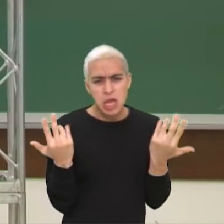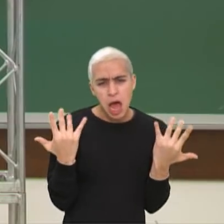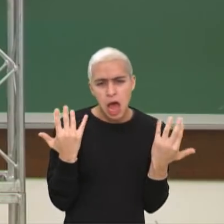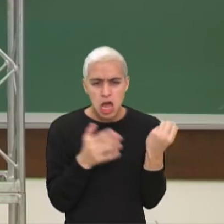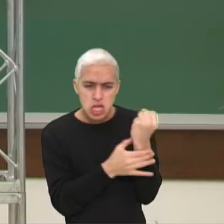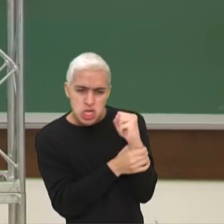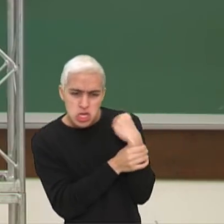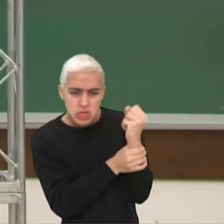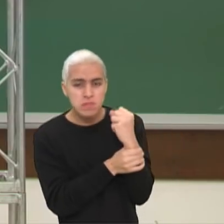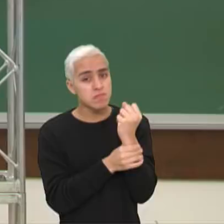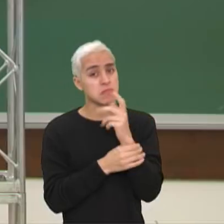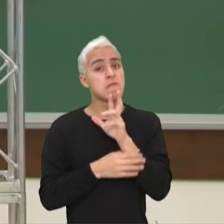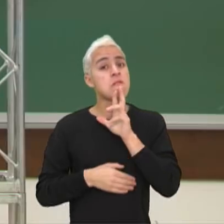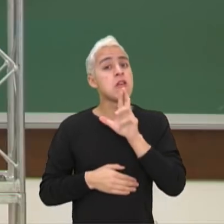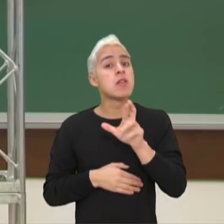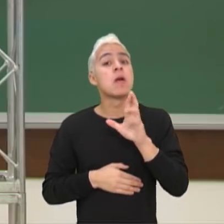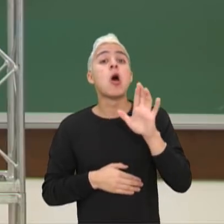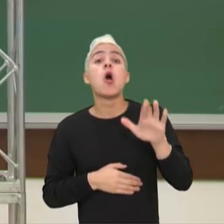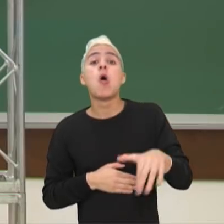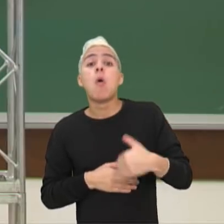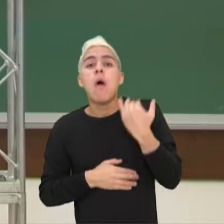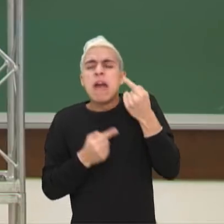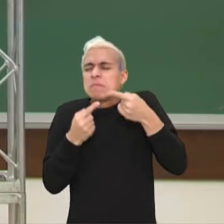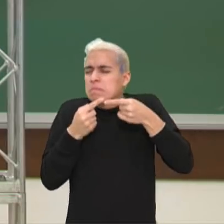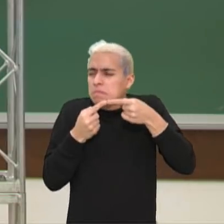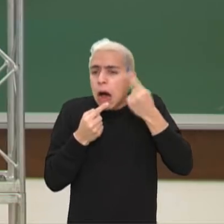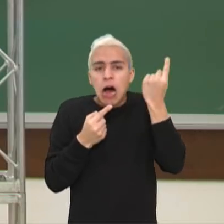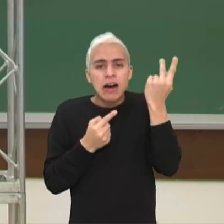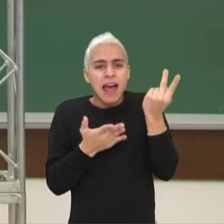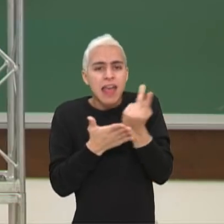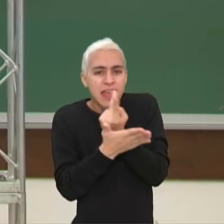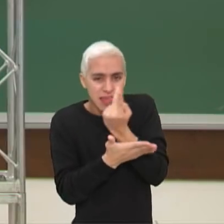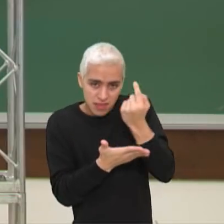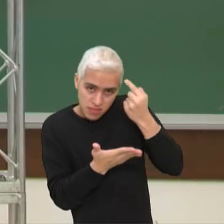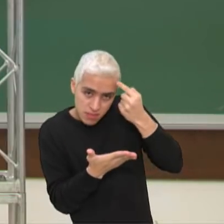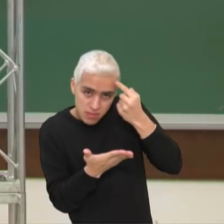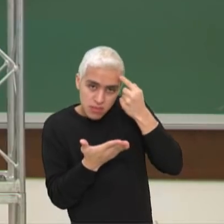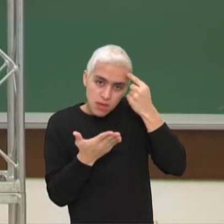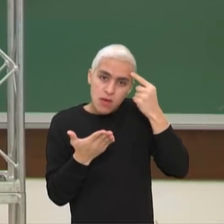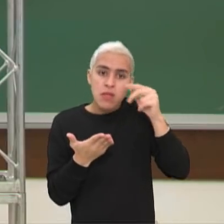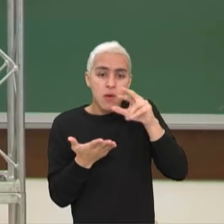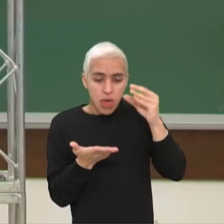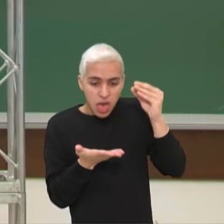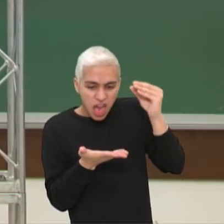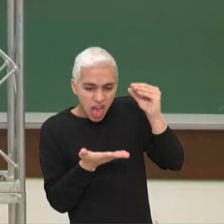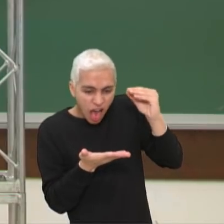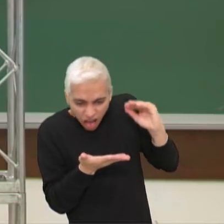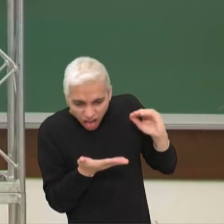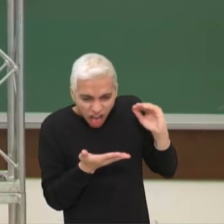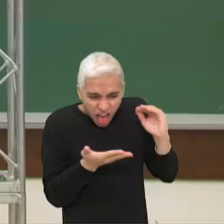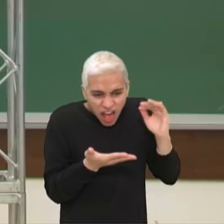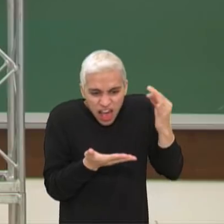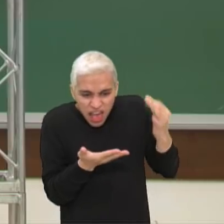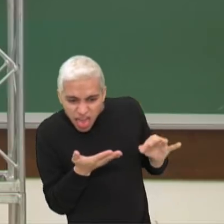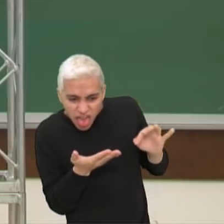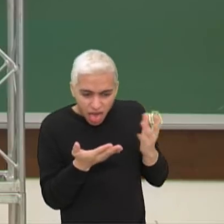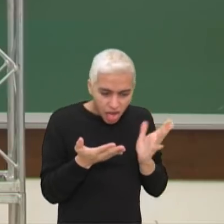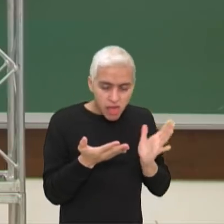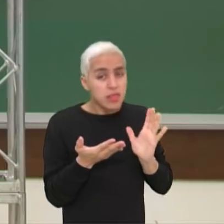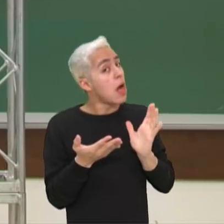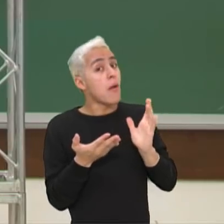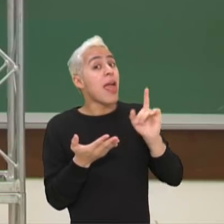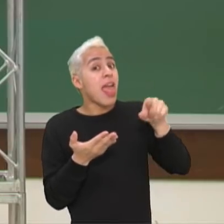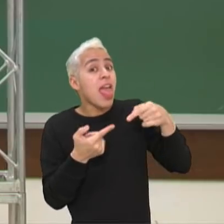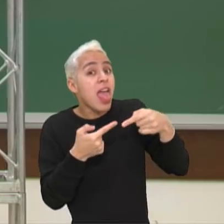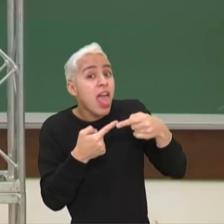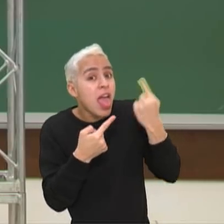presta atenção, essa é a alternativa incorreta. Então, toma cuidado lá para não se perder nessa questão ali, naquela palavrinha ali, e a